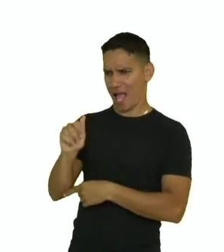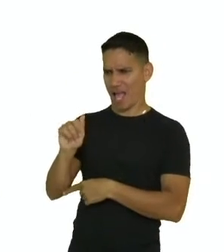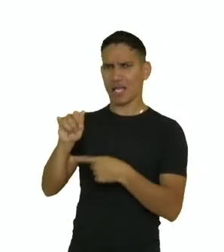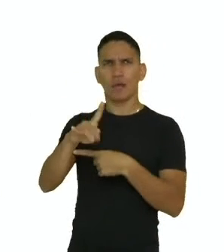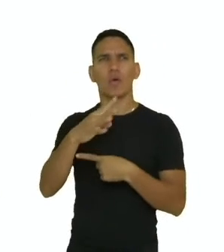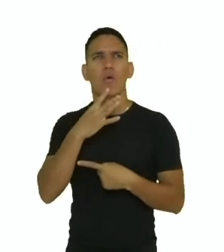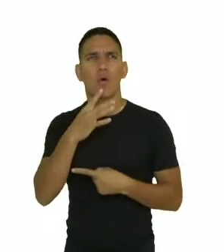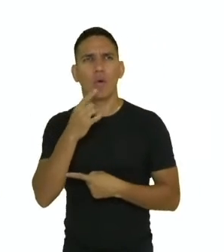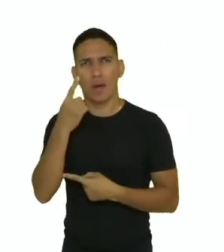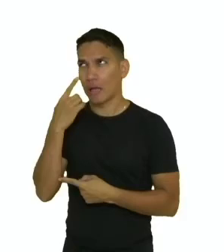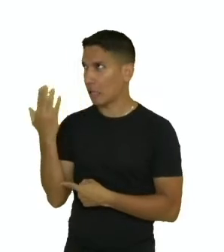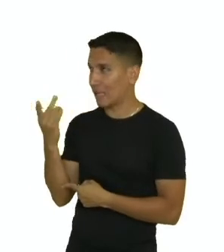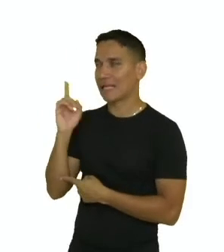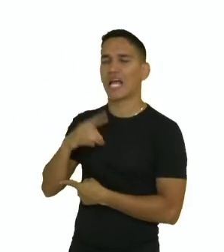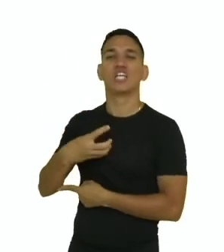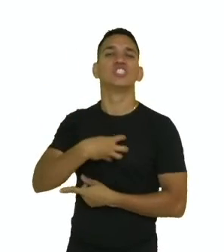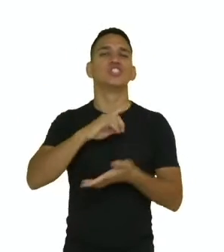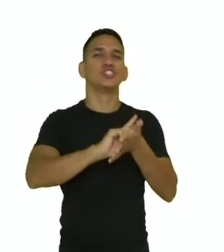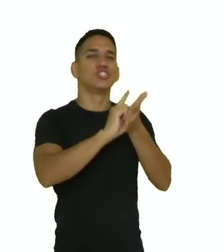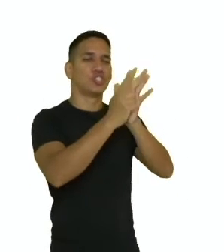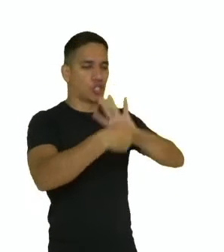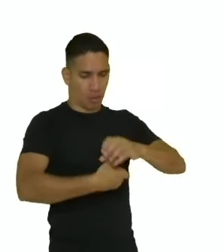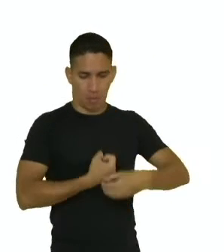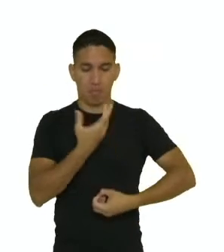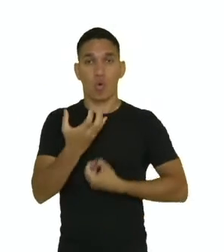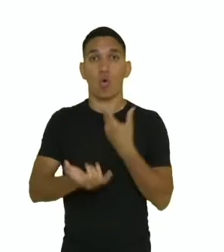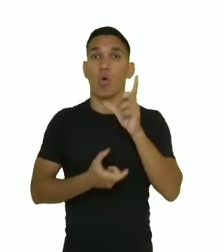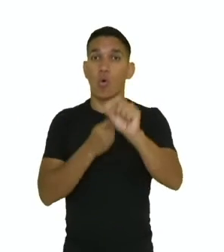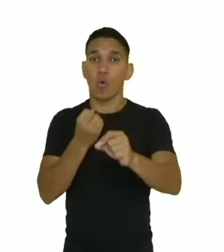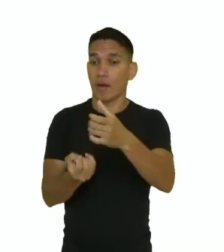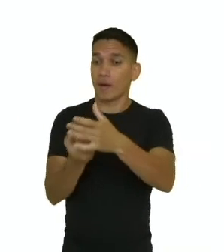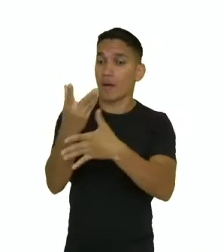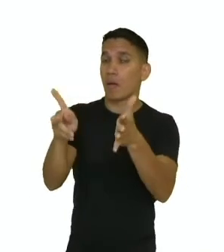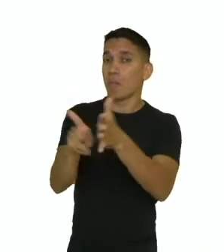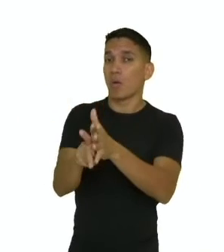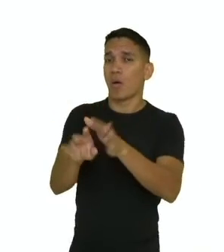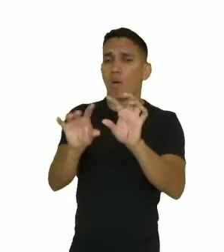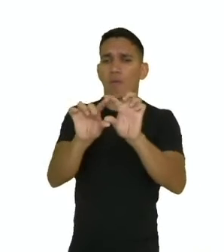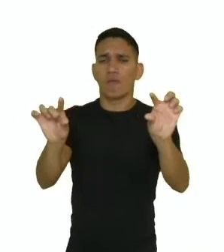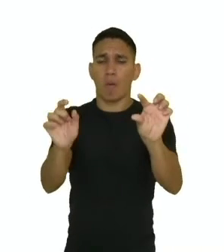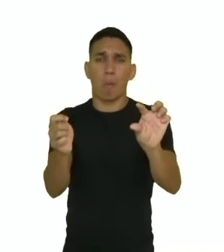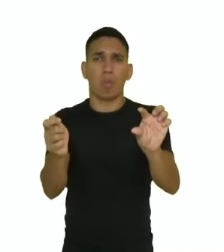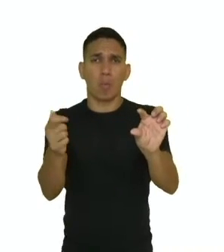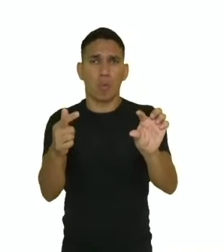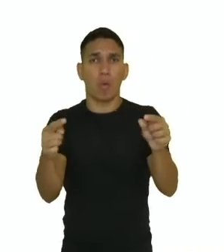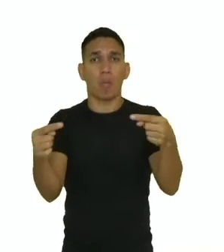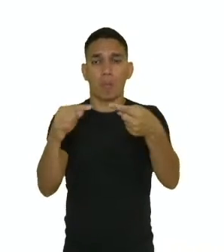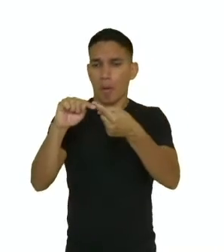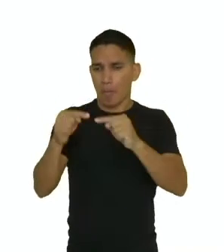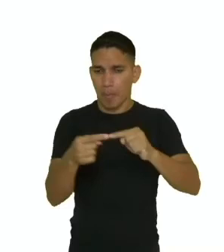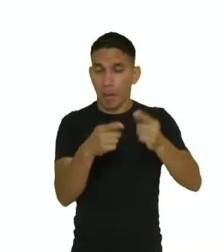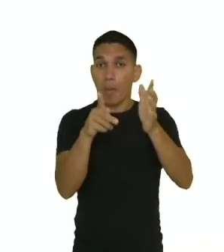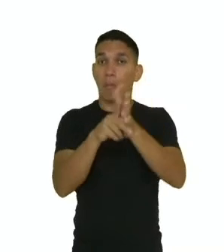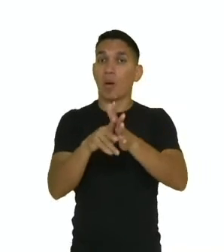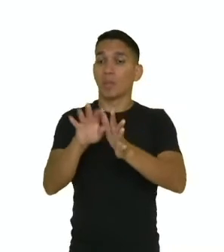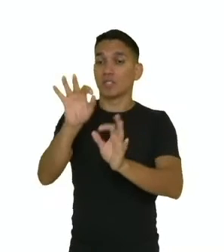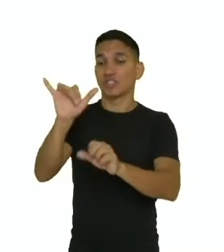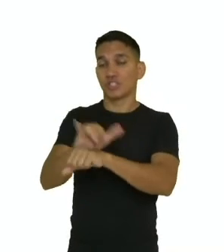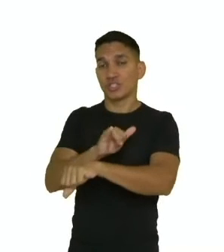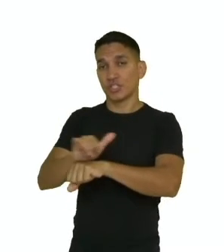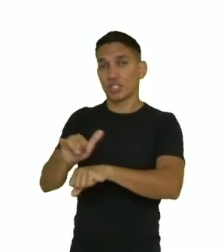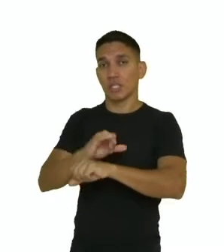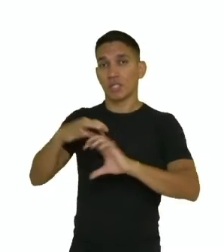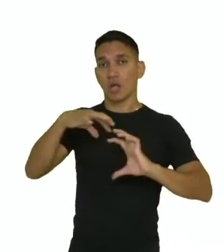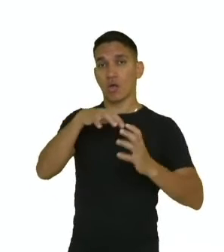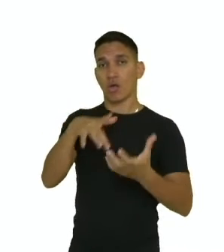O haikai é um gênero de poesia que se faz em pequenos versos com métrica oriental. A